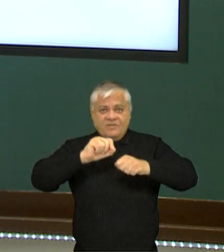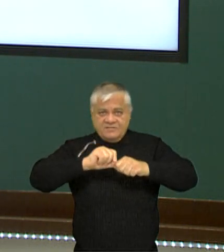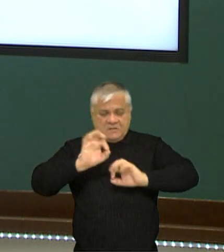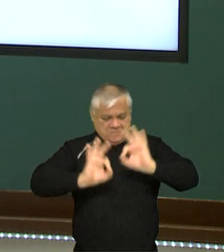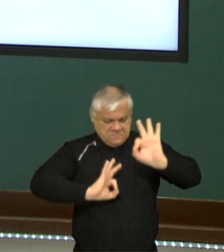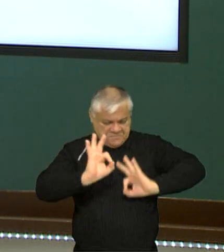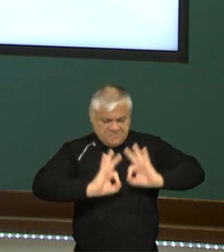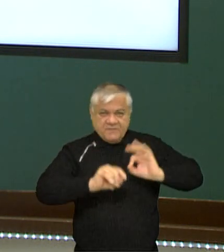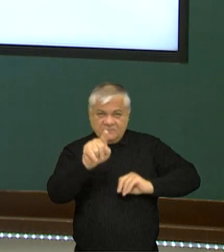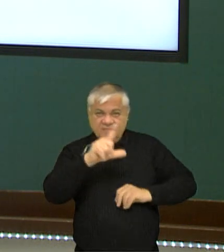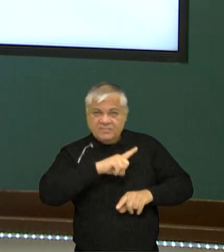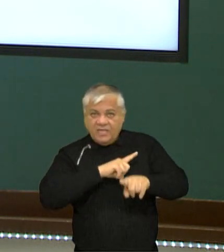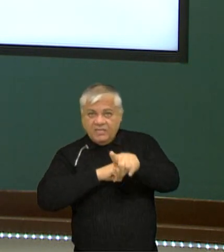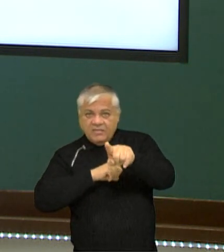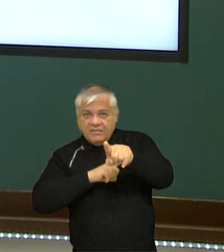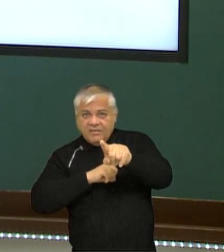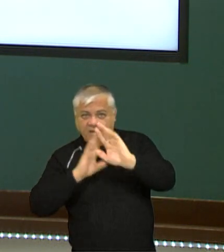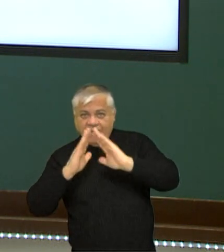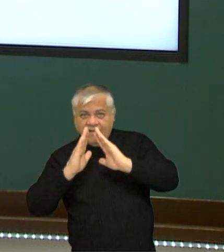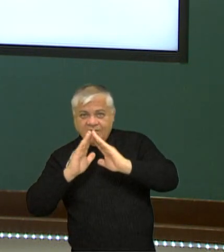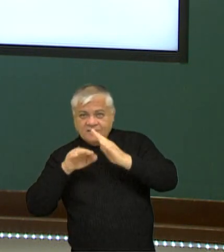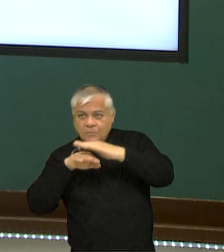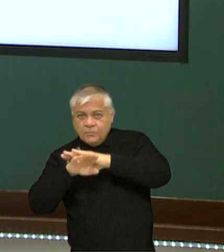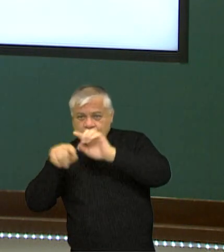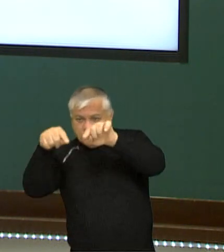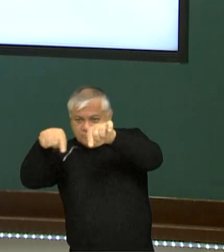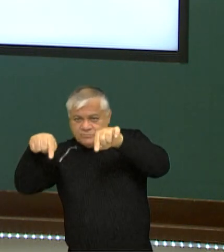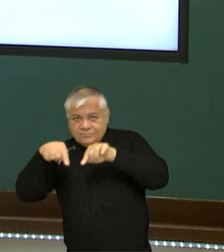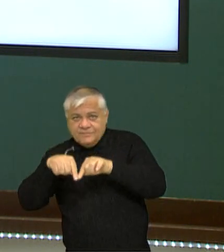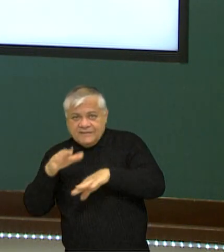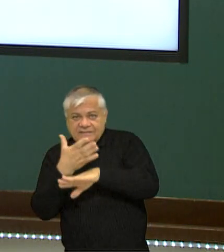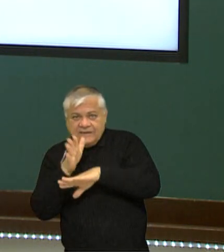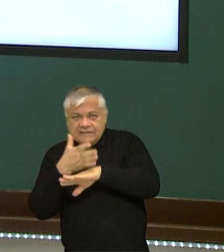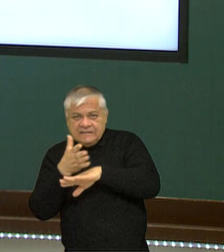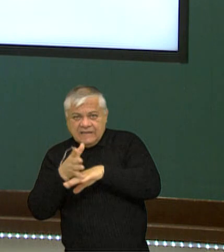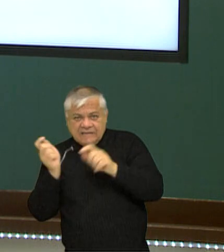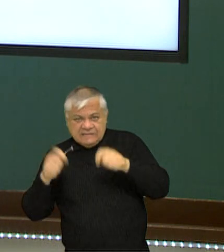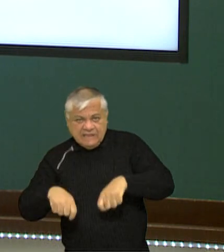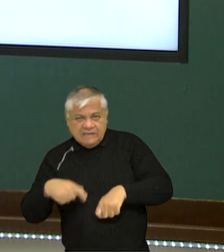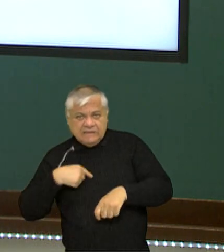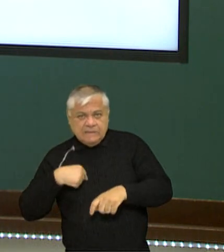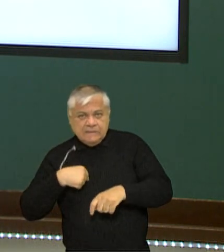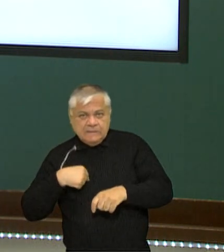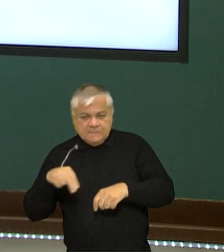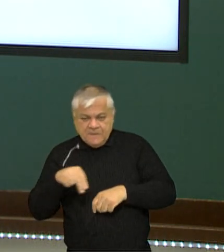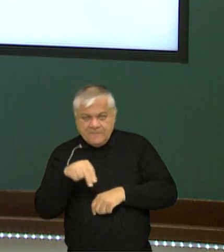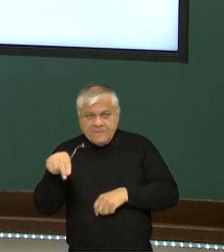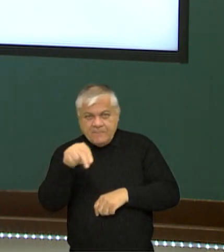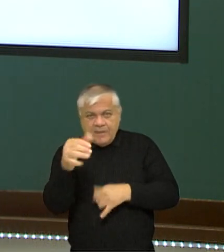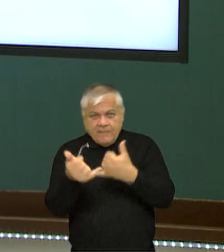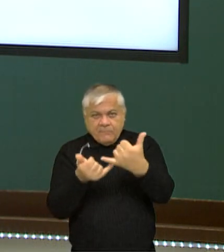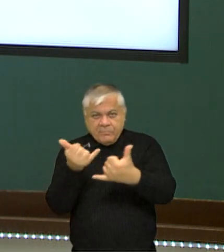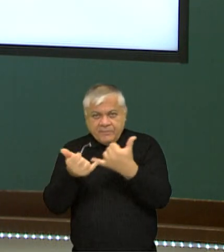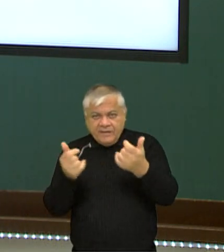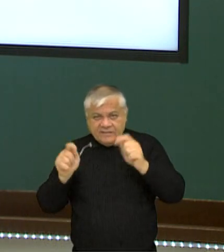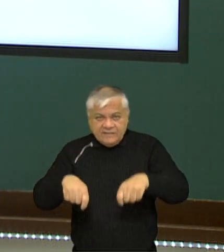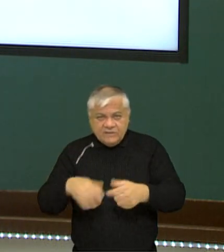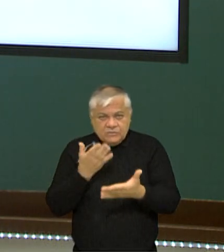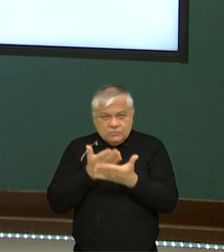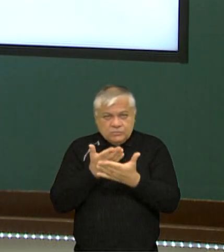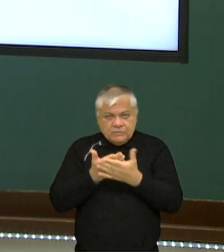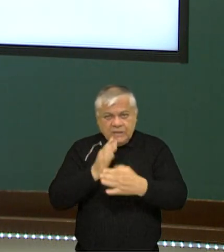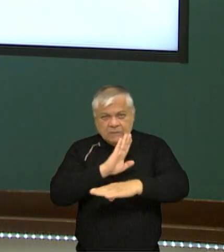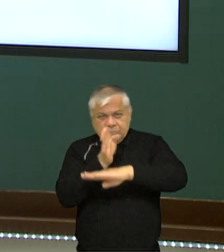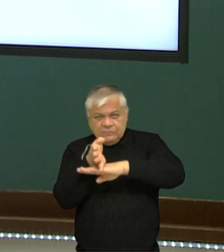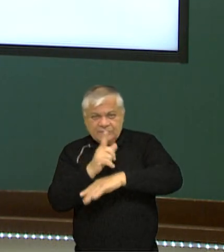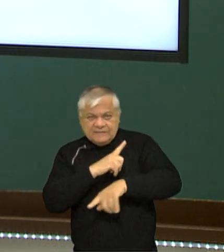xadrez. Você tem um tabuleiro de xadrez na sua casa para você treinar as suas jogadas, para você fazer o seu estudo de checkmate,